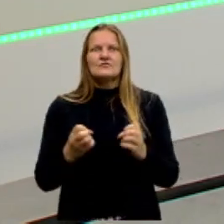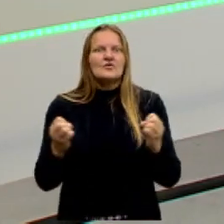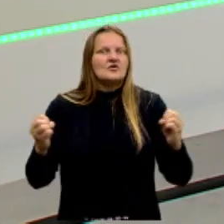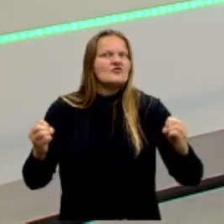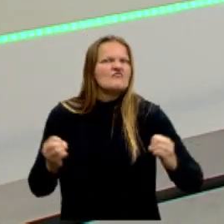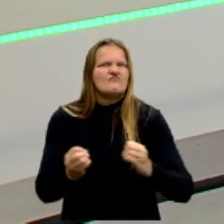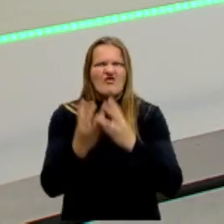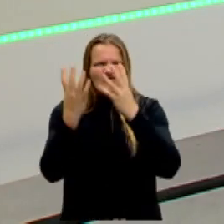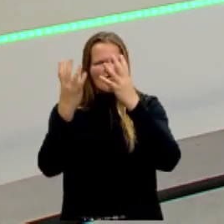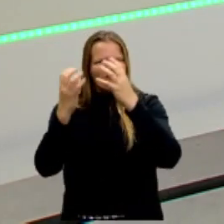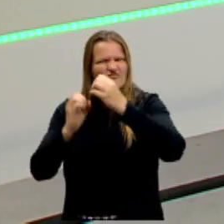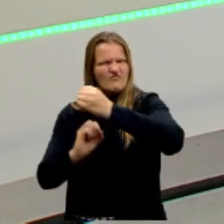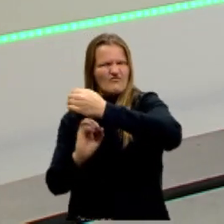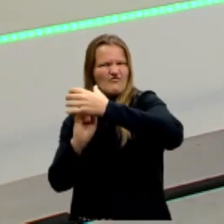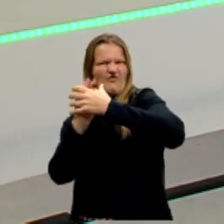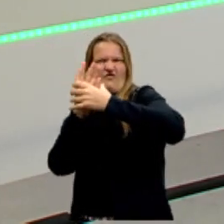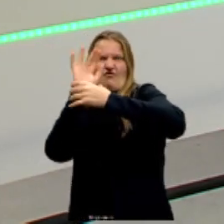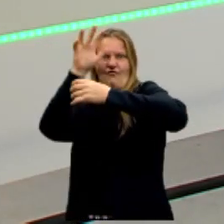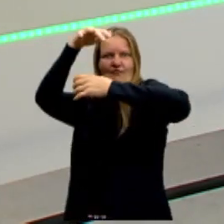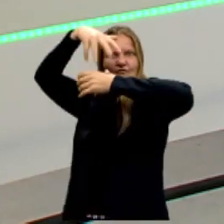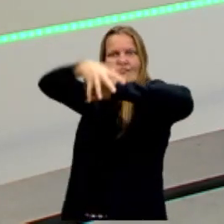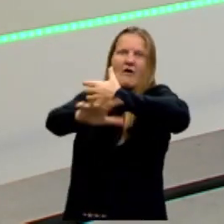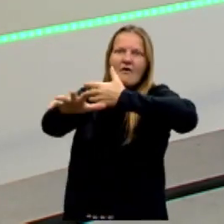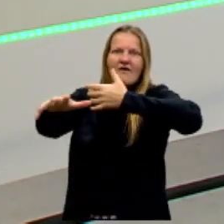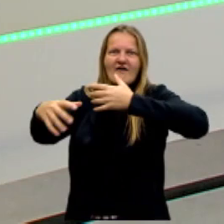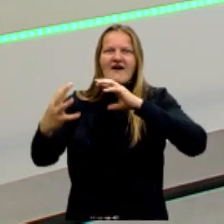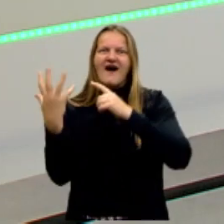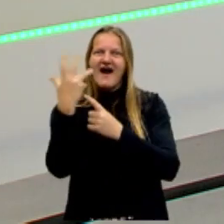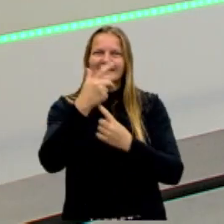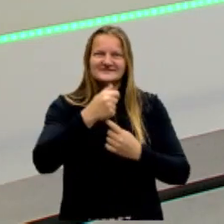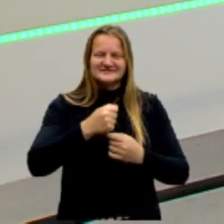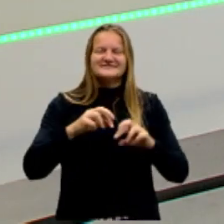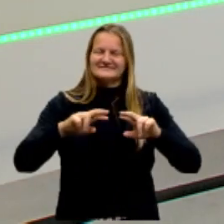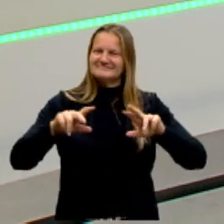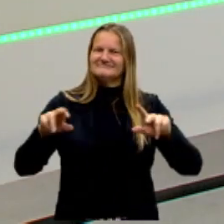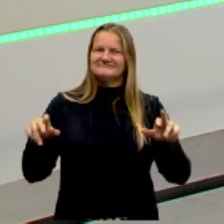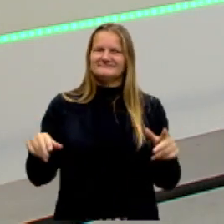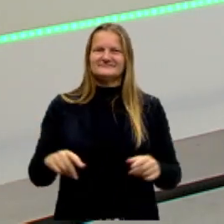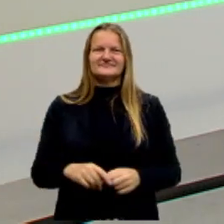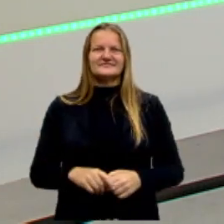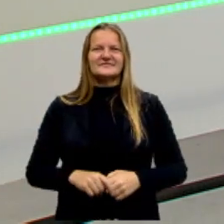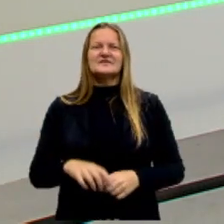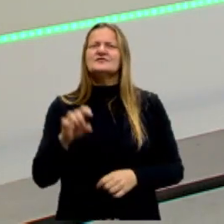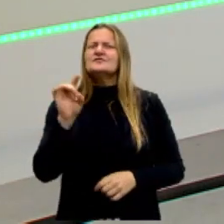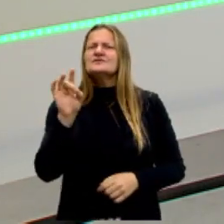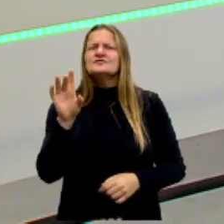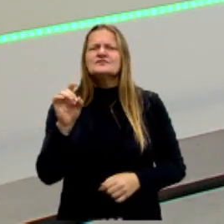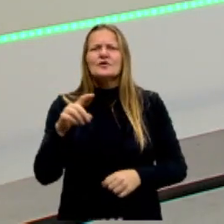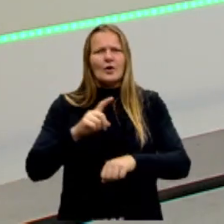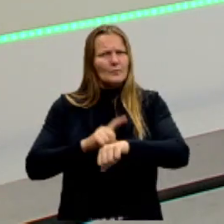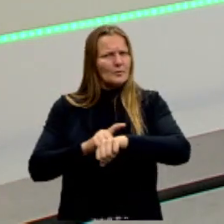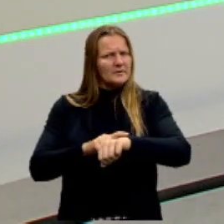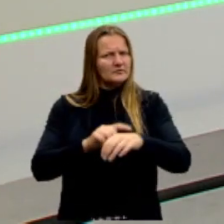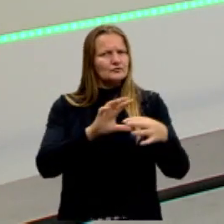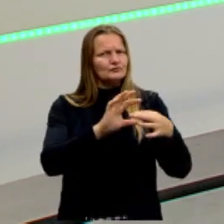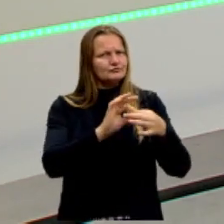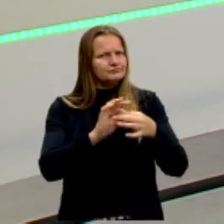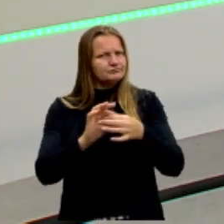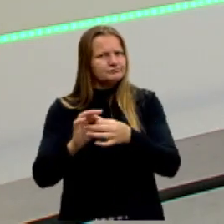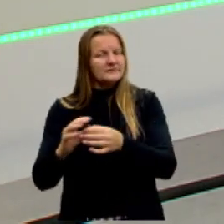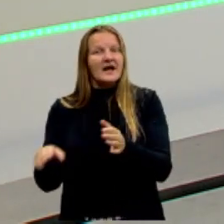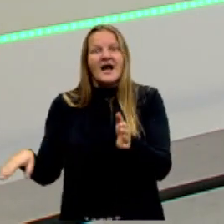vulcão em erupção e não ficou somente nesta época